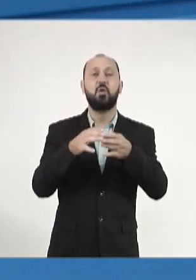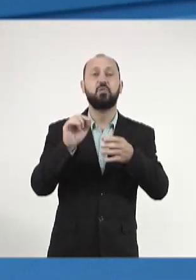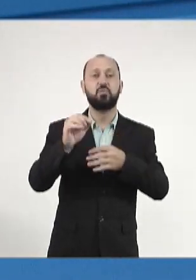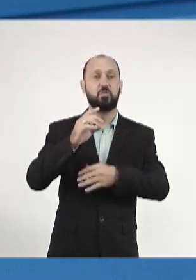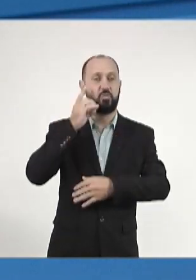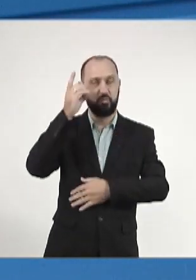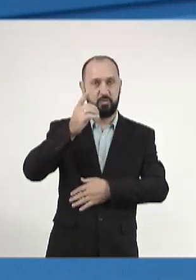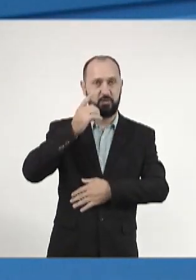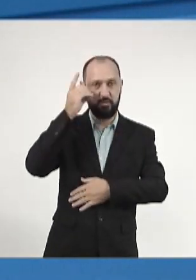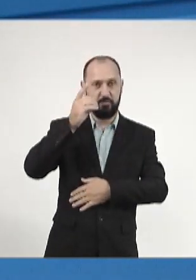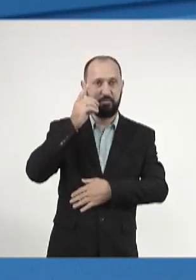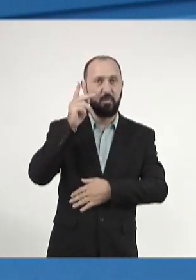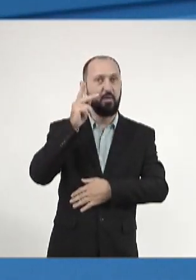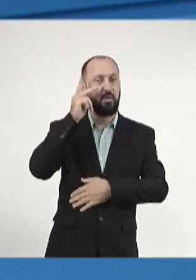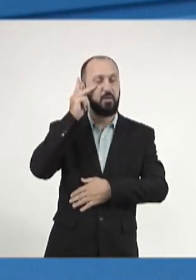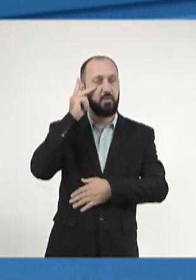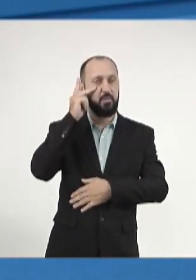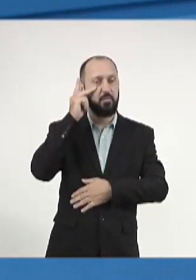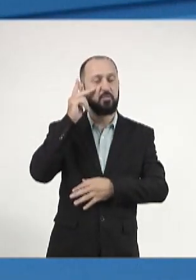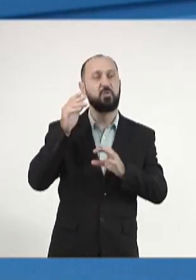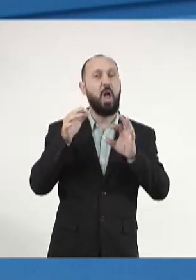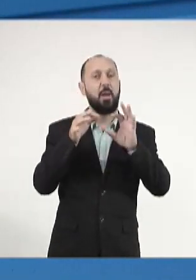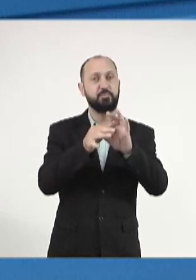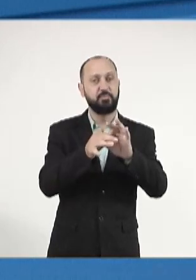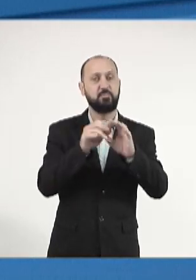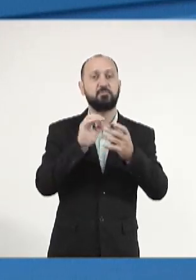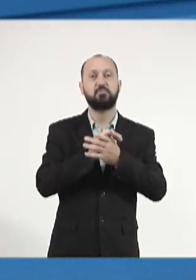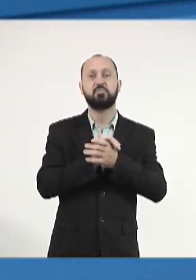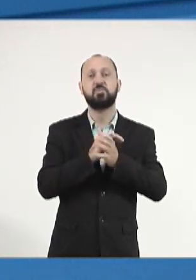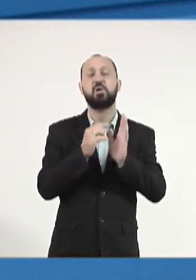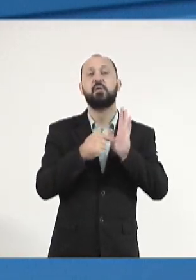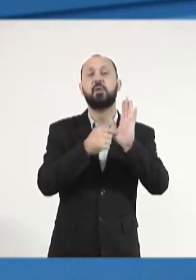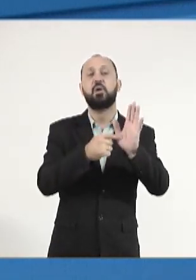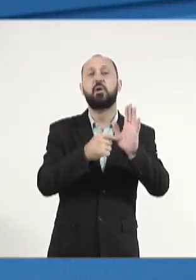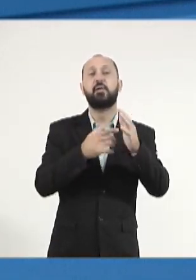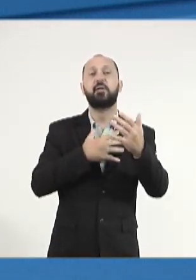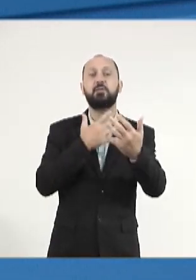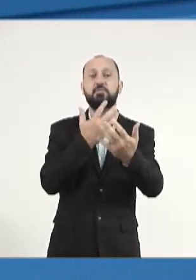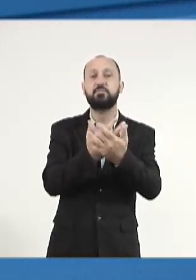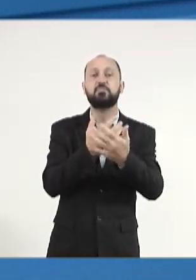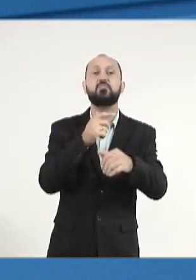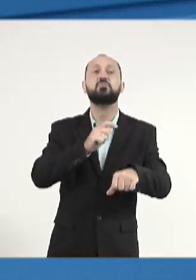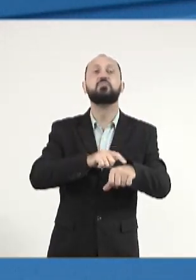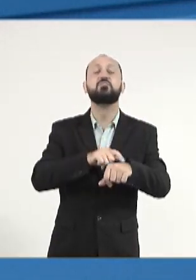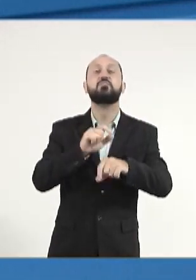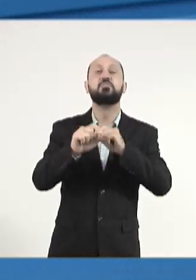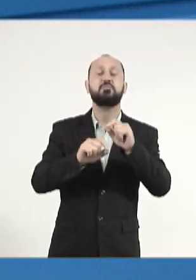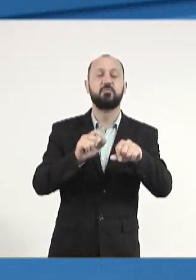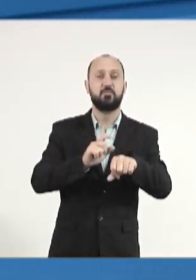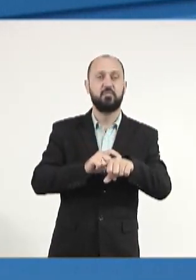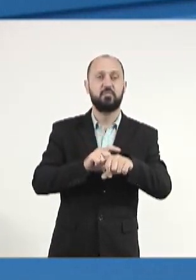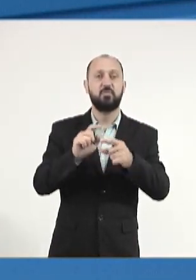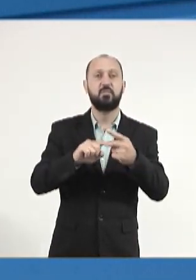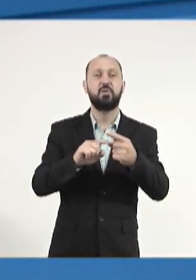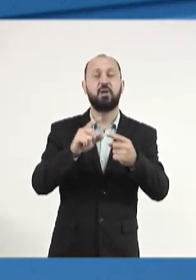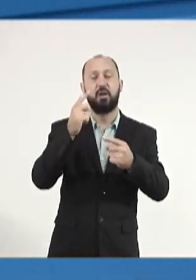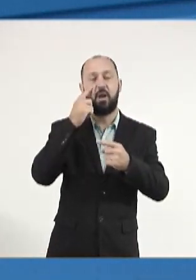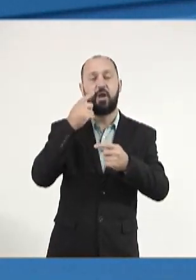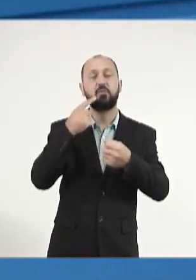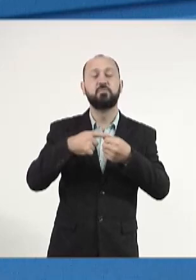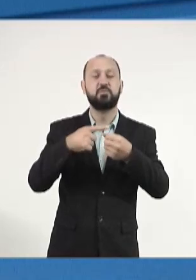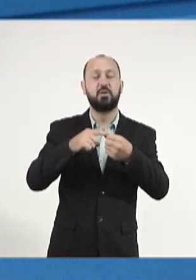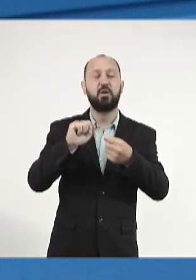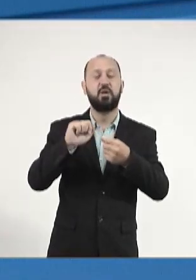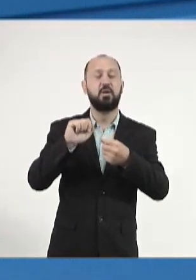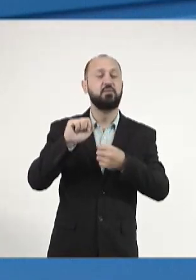do deputado Pedro Kemp, que traz para a gente aqui agora relatos da situação que acontece neste momento em Antônio João.